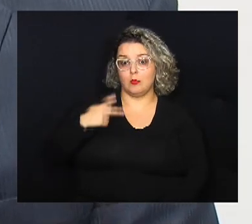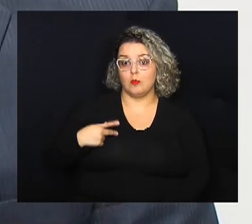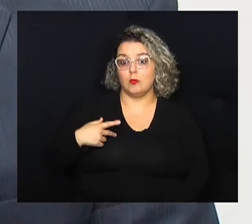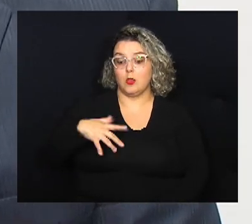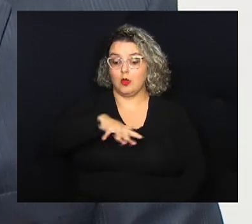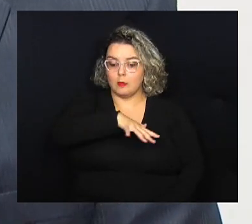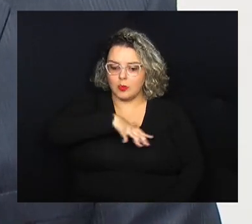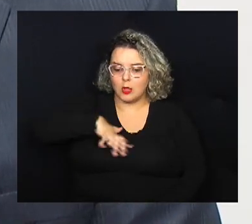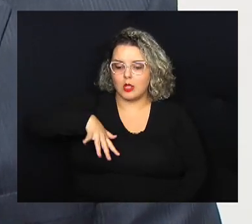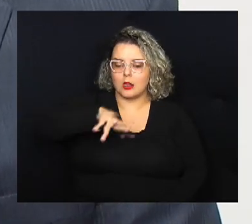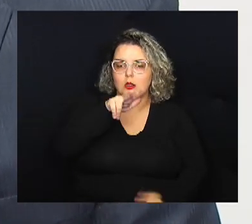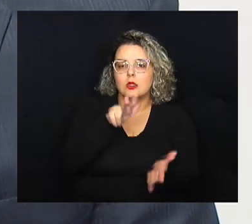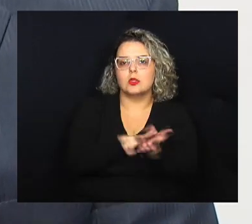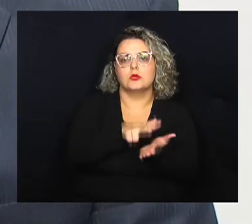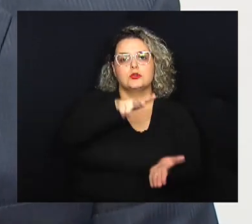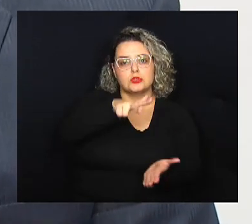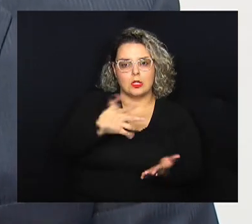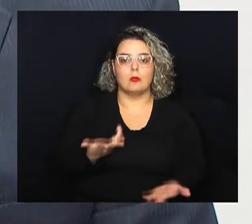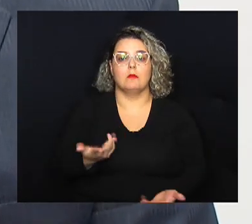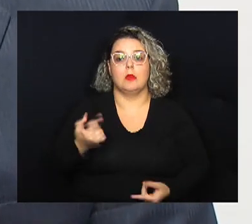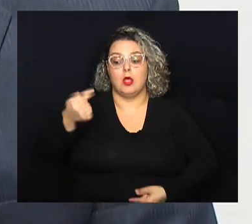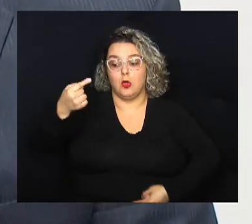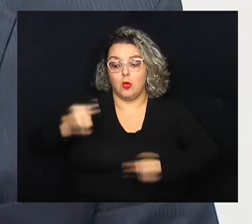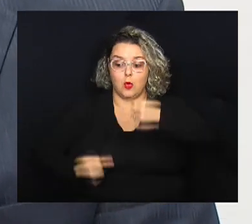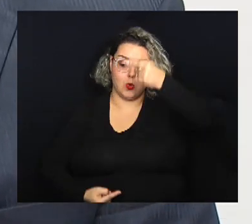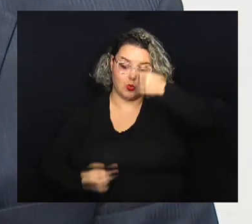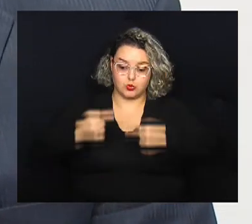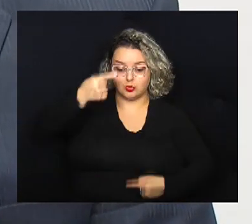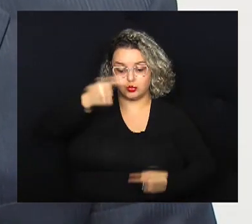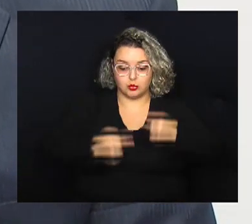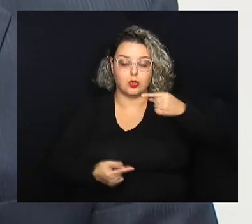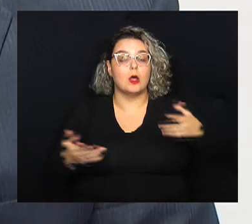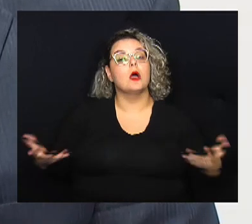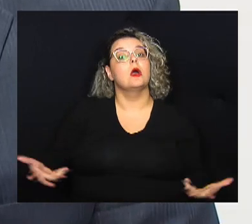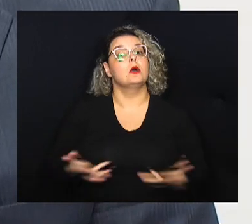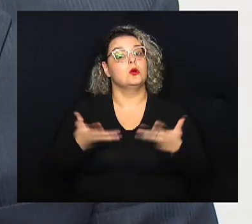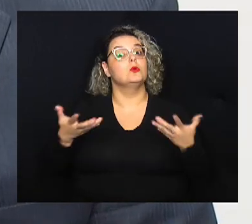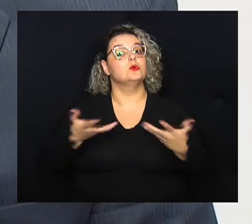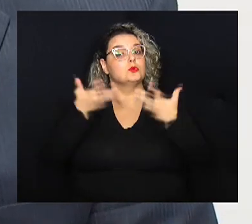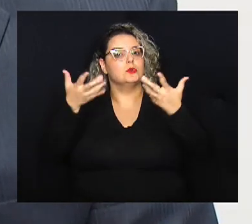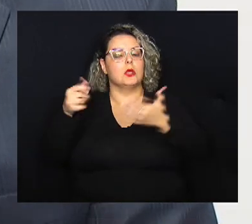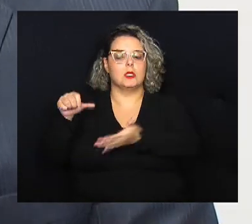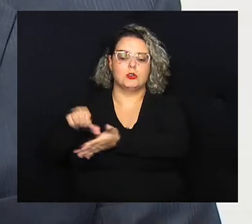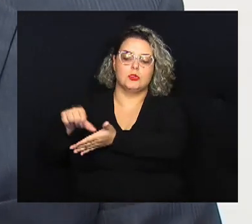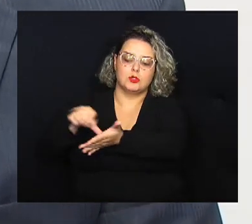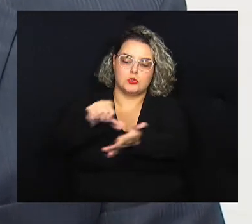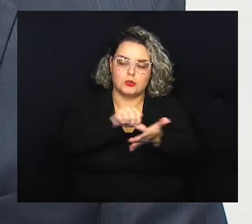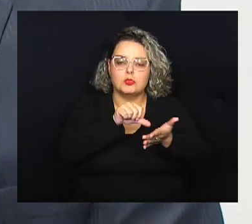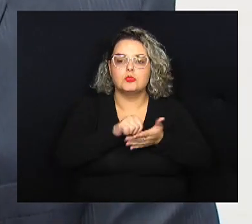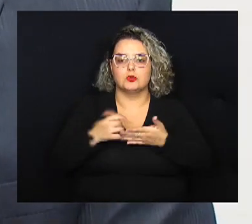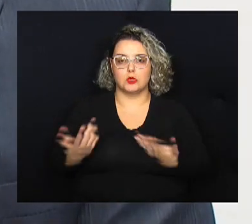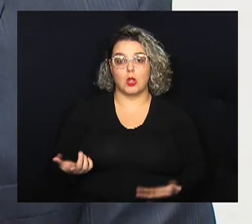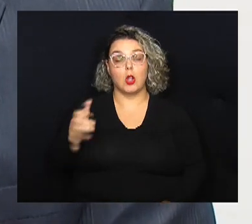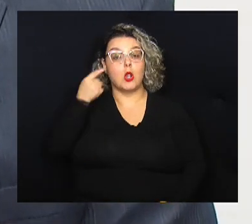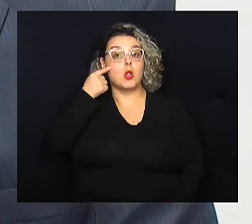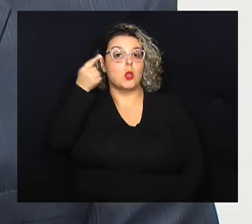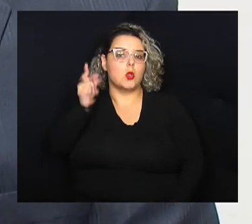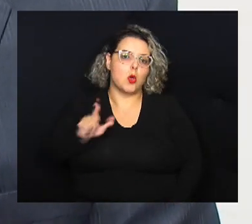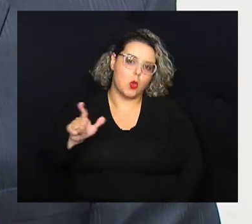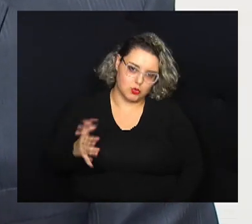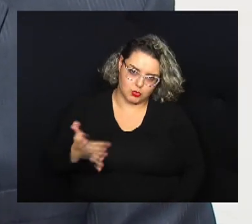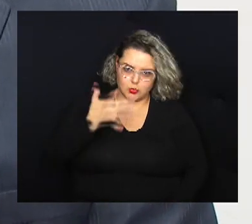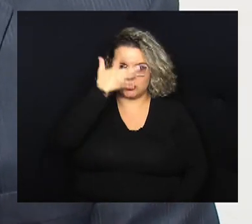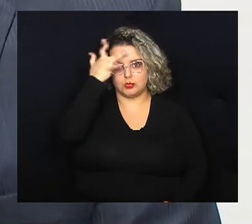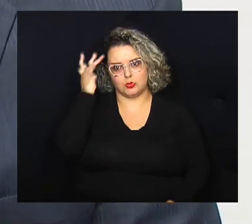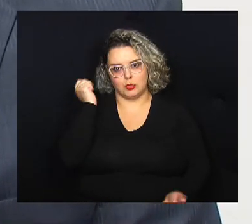se regule, para que a concorrência seja incentivada entre os estabelecimentos. Óbvio, se o consumidor